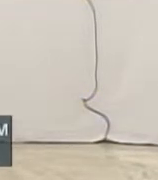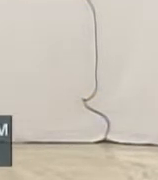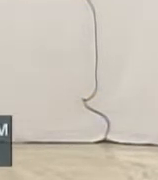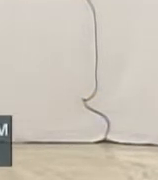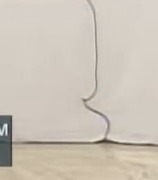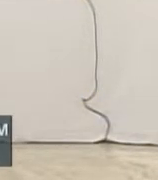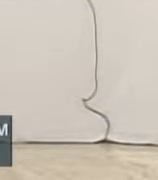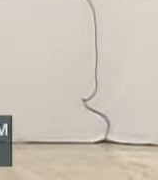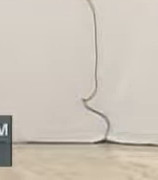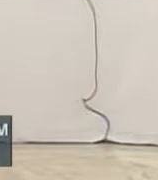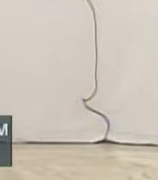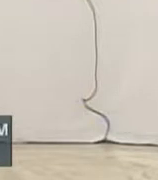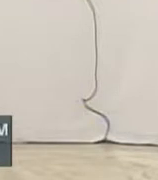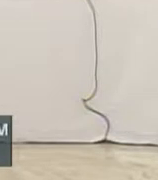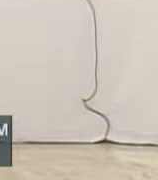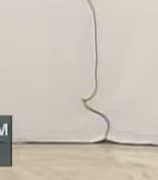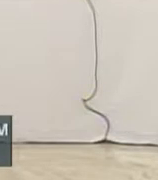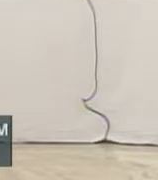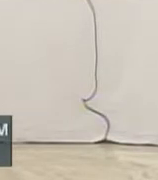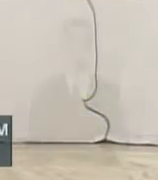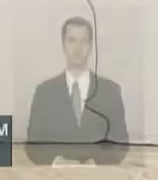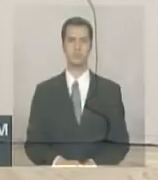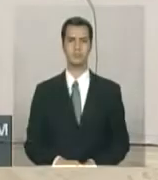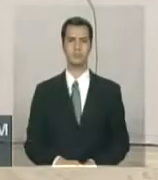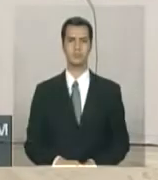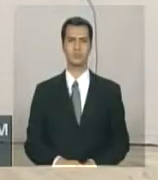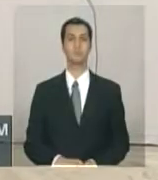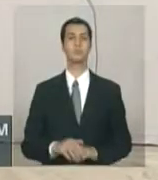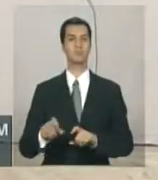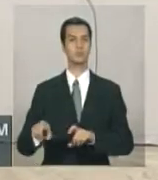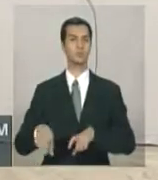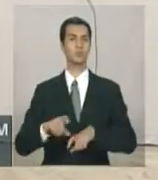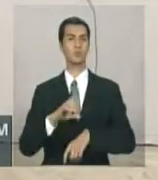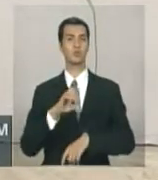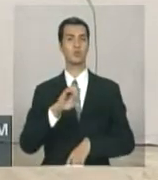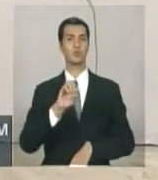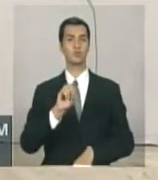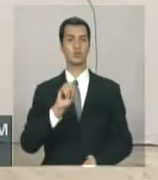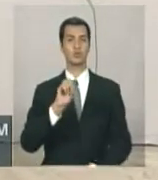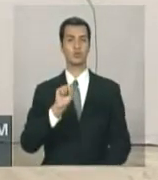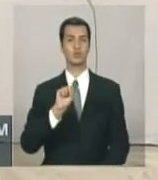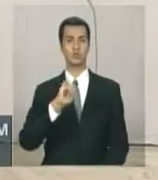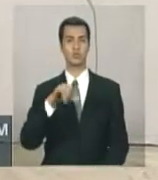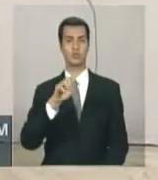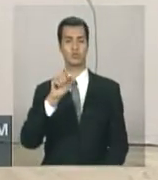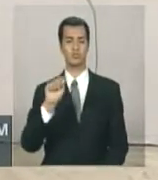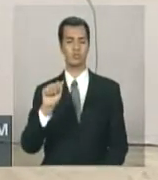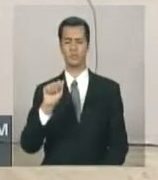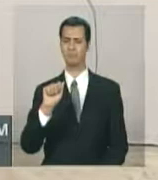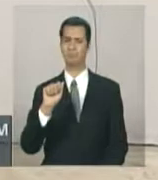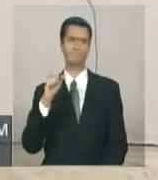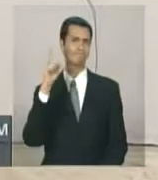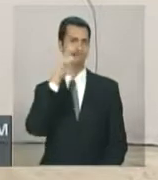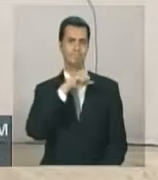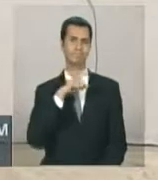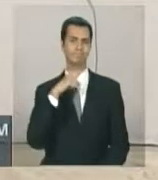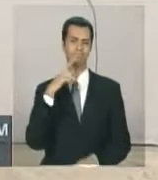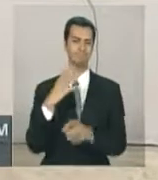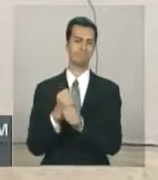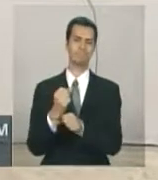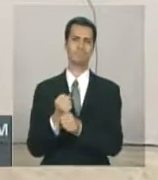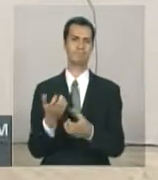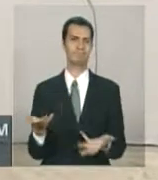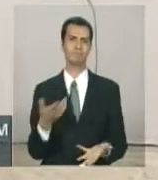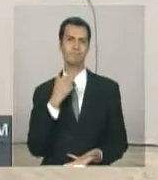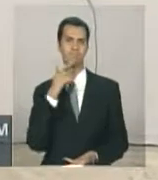E a safra da soja ainda não está com... A soja é menos ainda. A soja não dá nem para arriscar. O calendário dela é posterior. Nem